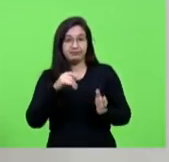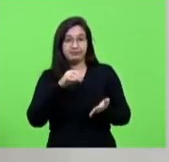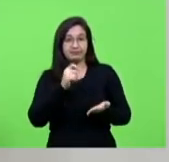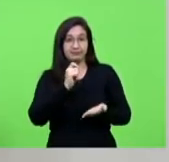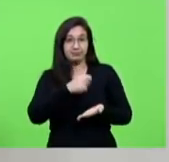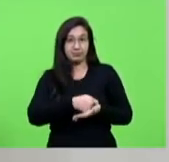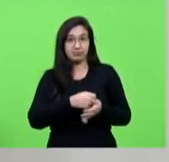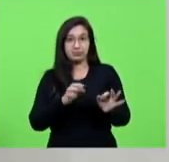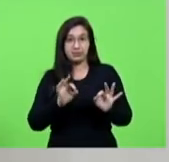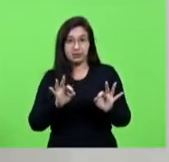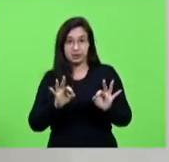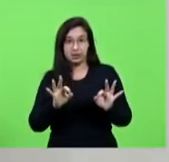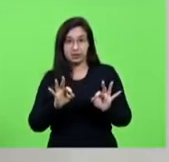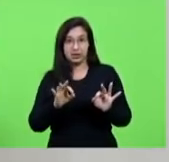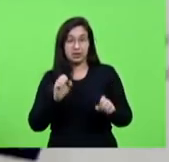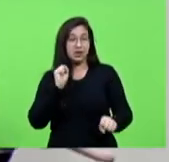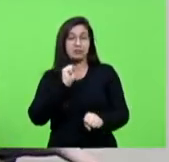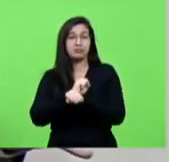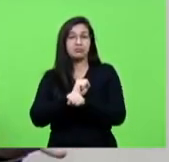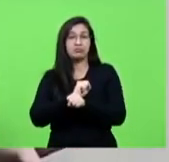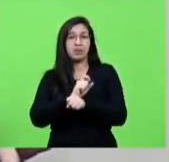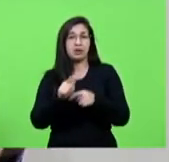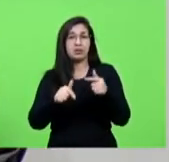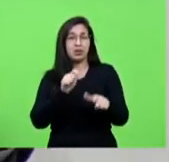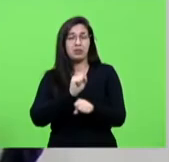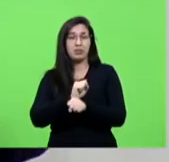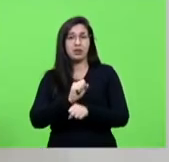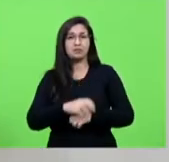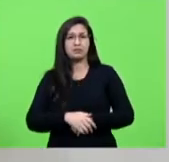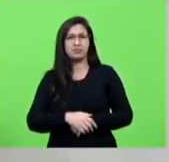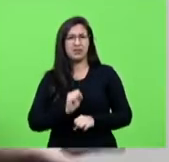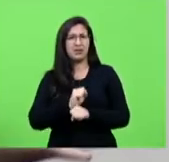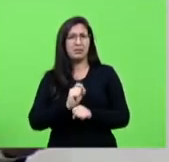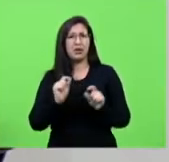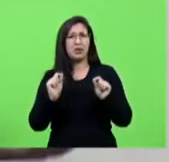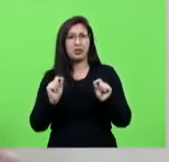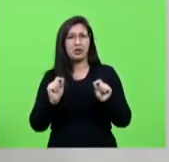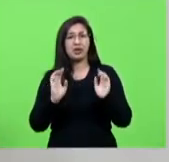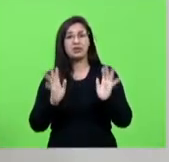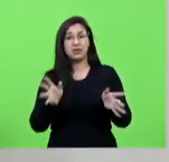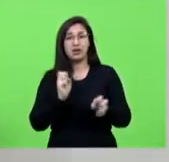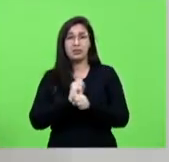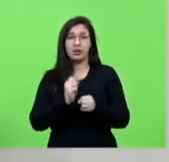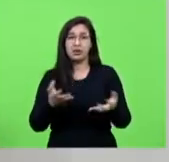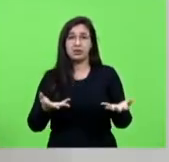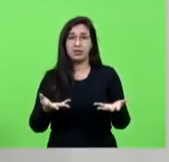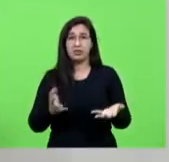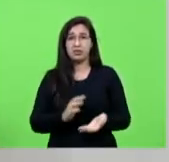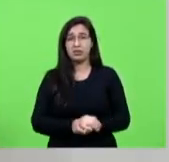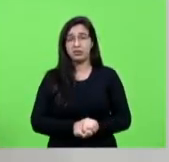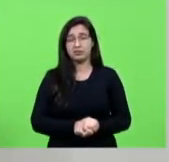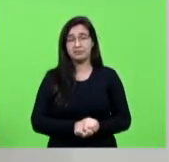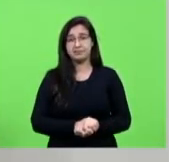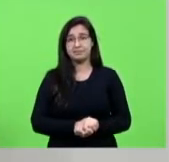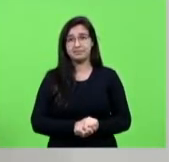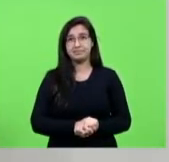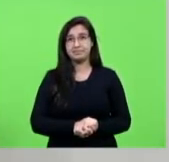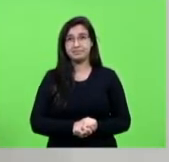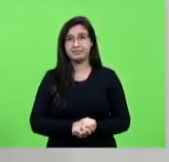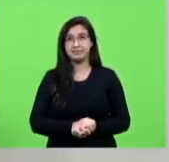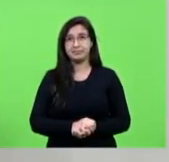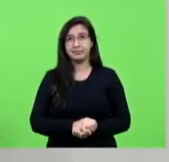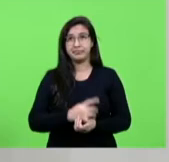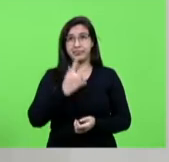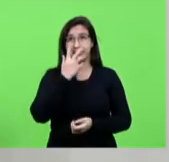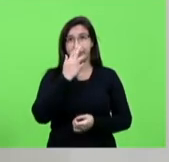fazer greve, vão parar. Eu não sei o que eles vão parar. Já está mais parado que água de poço, eles vão parar. É uma